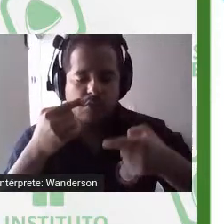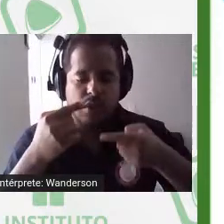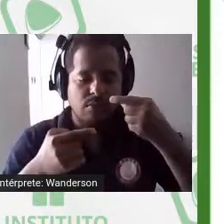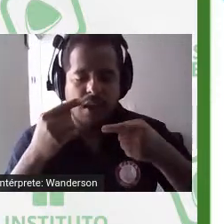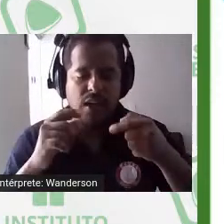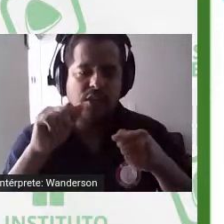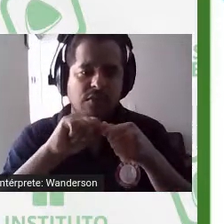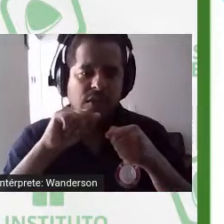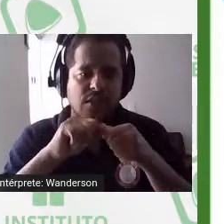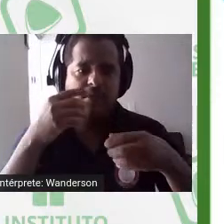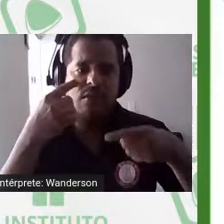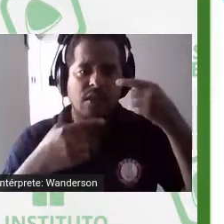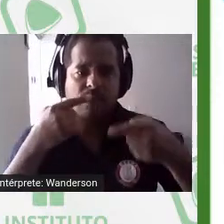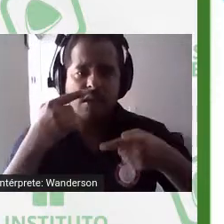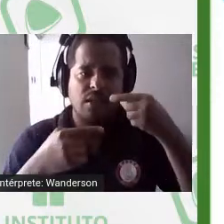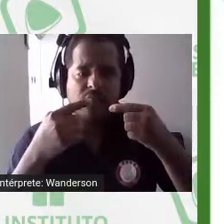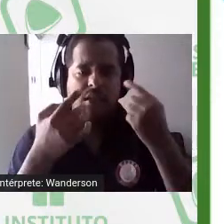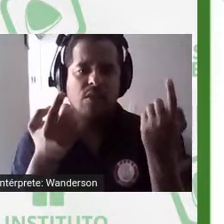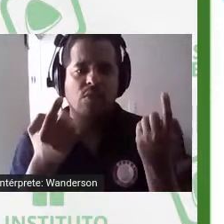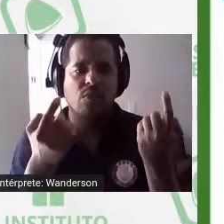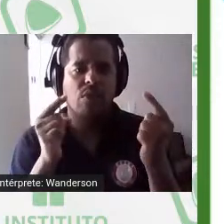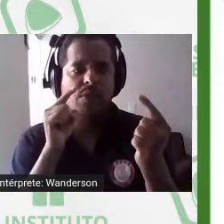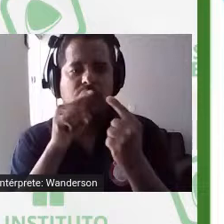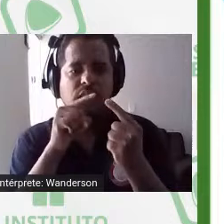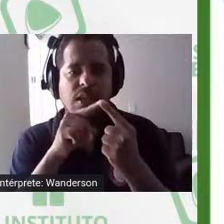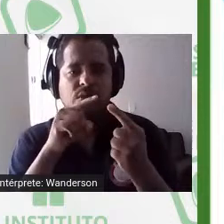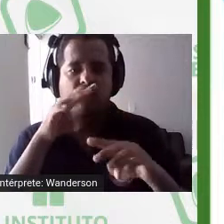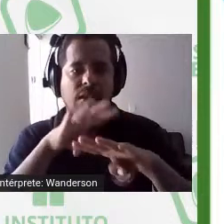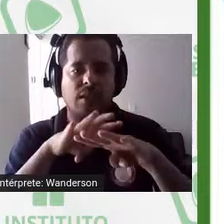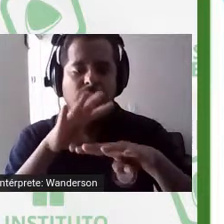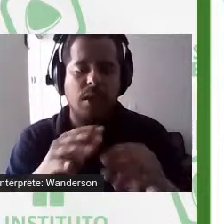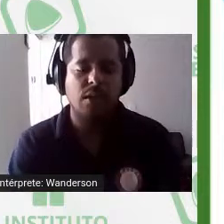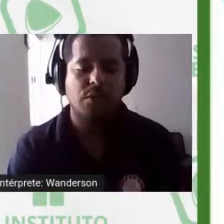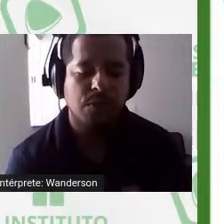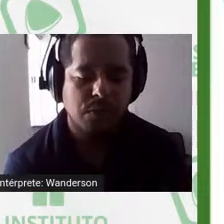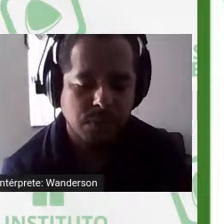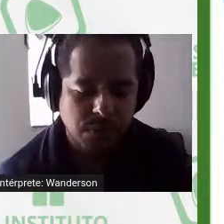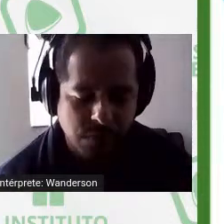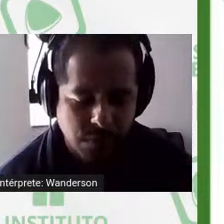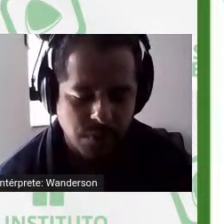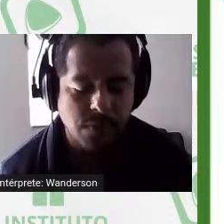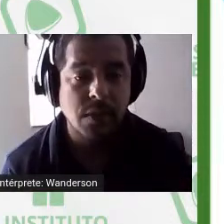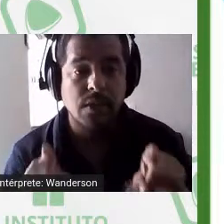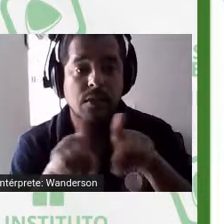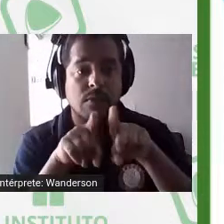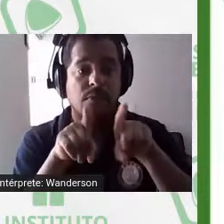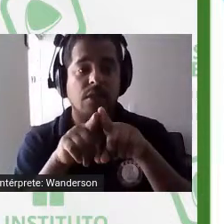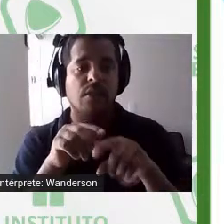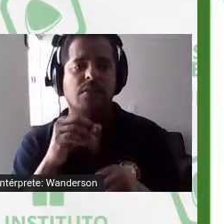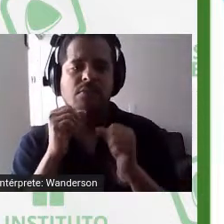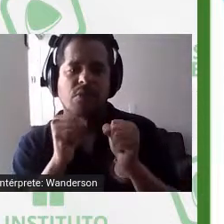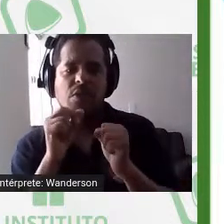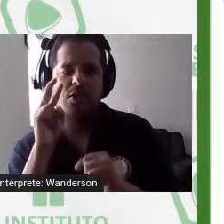sobre determinado objeto matemático. Tá? E podemos verificar nesse gráfico as atividades entregues